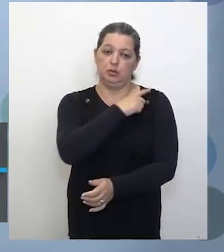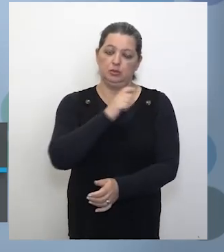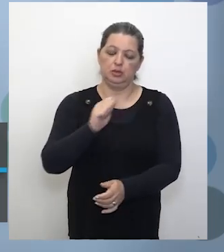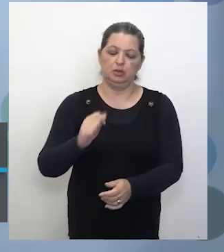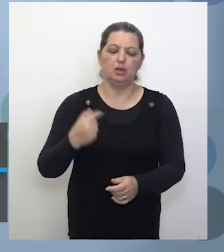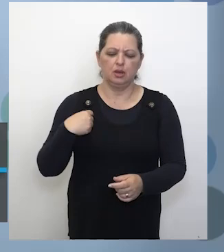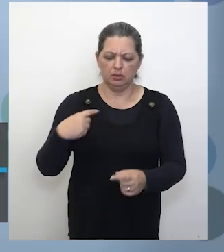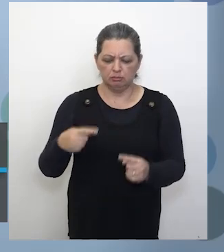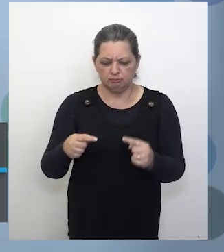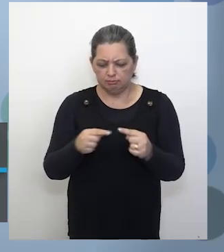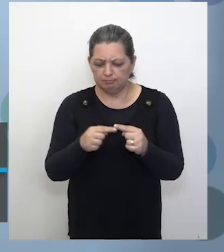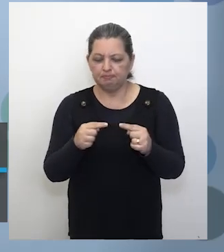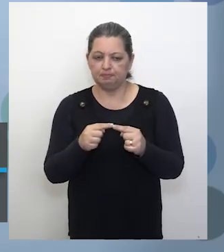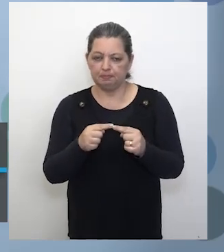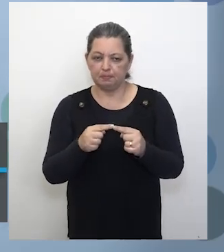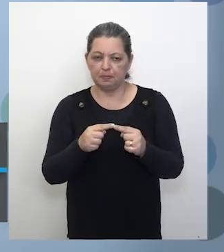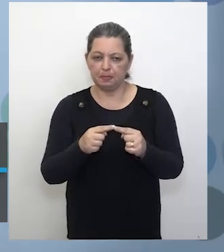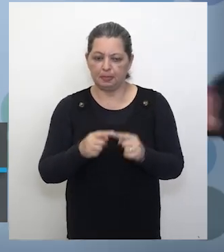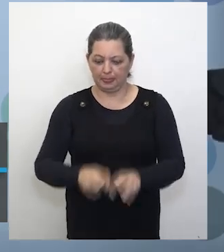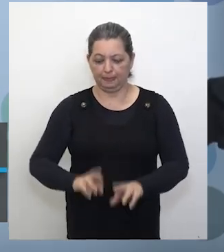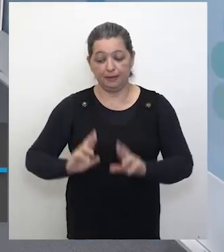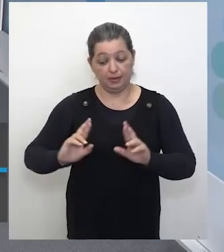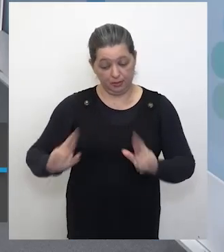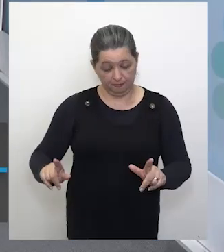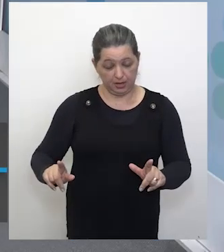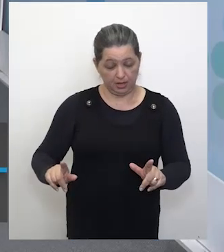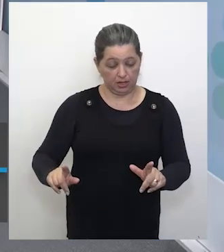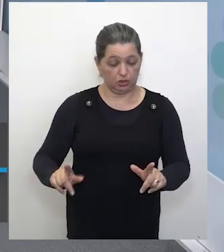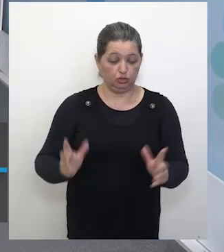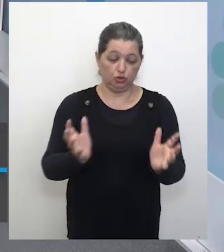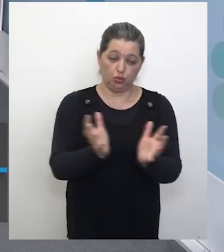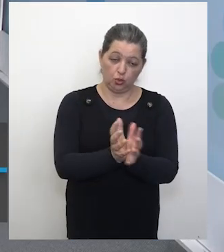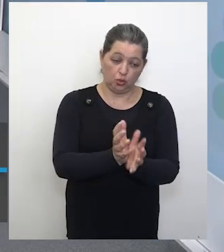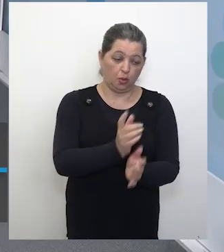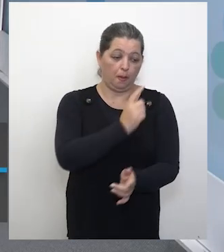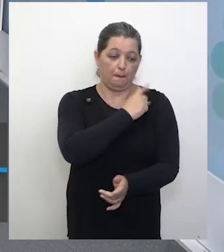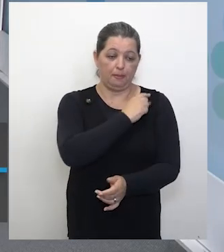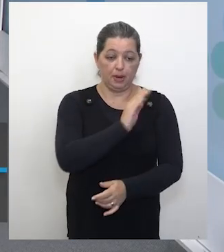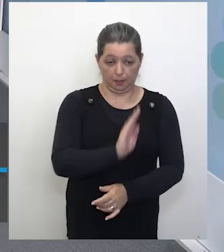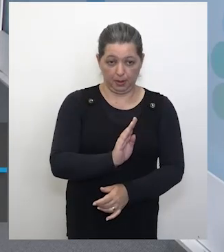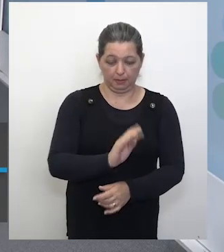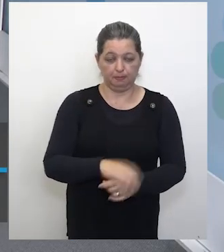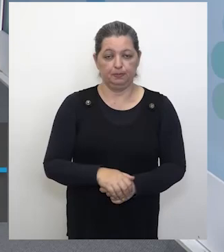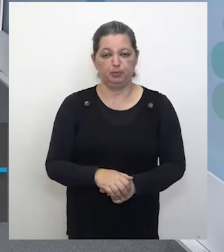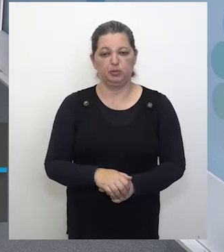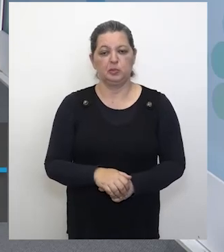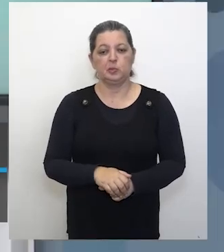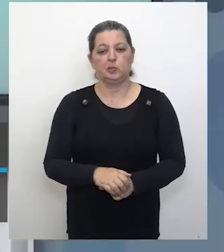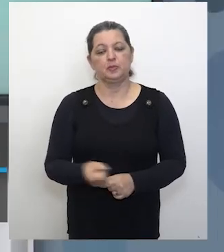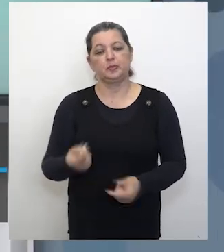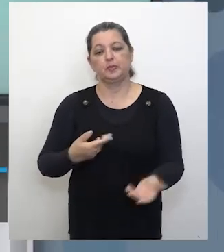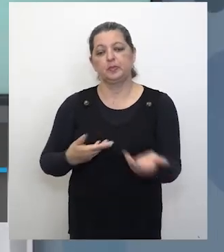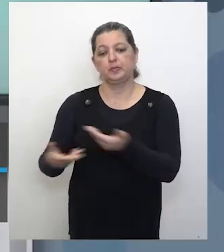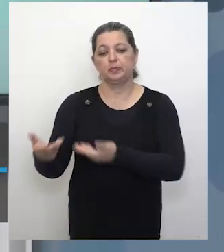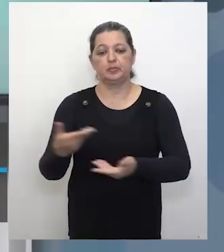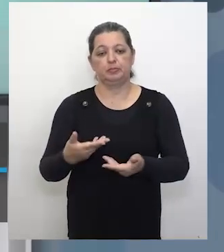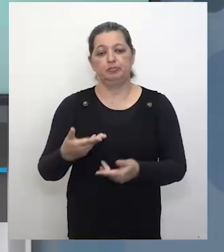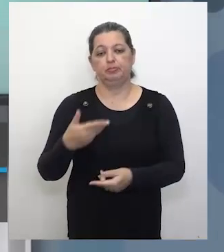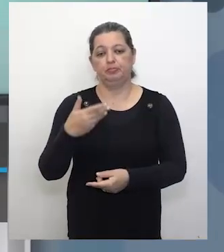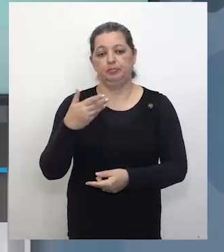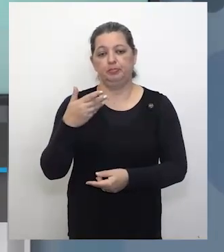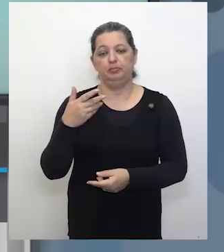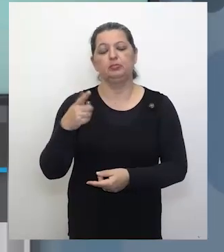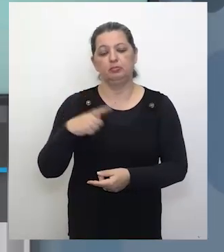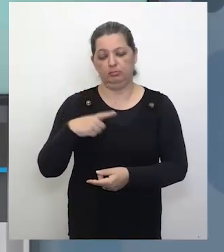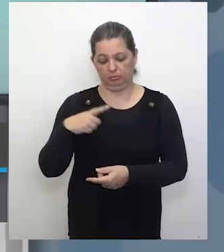que me diferencio da galera do primeiro B. Exato, né? Então, o que a gente está querendo trazer é que existe a